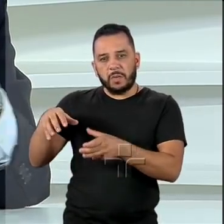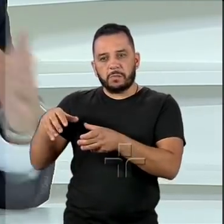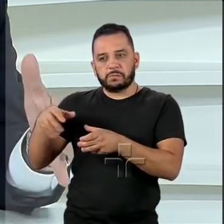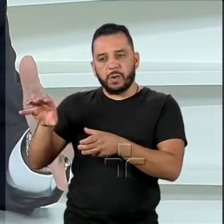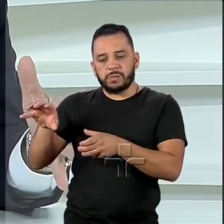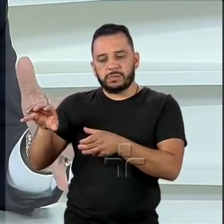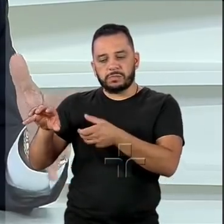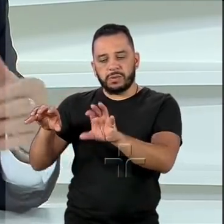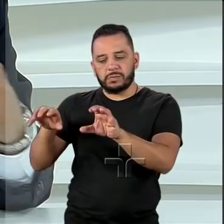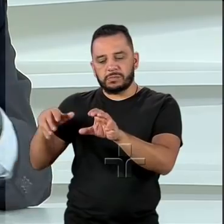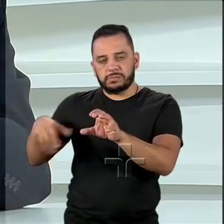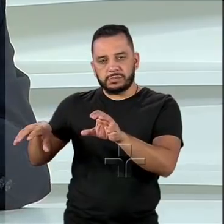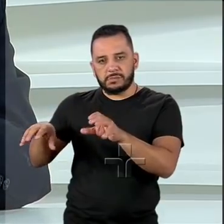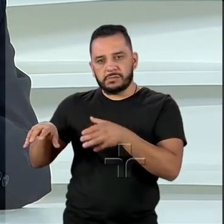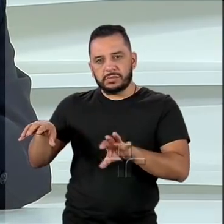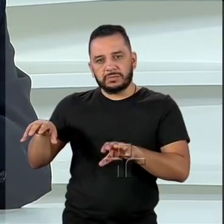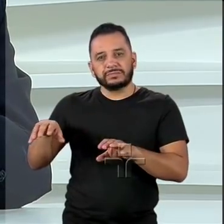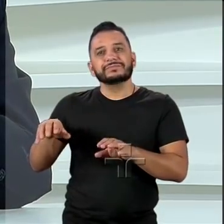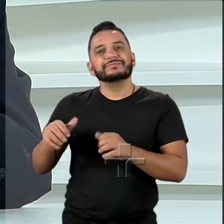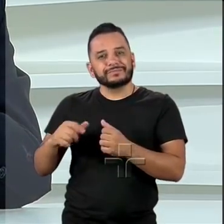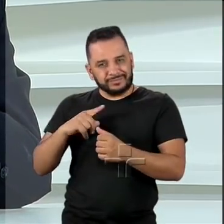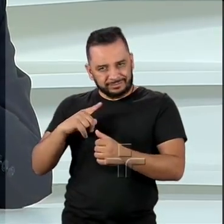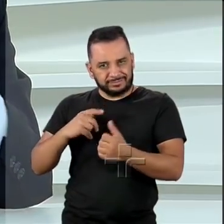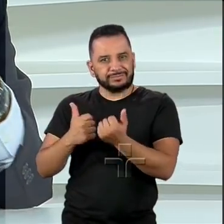entre os ministros,